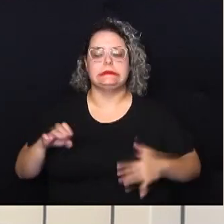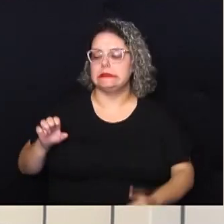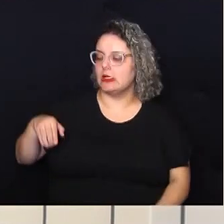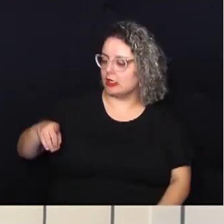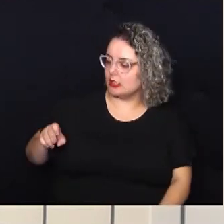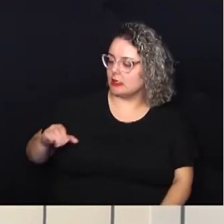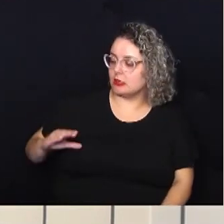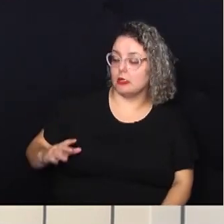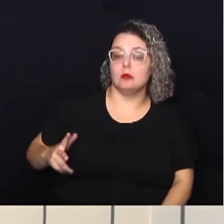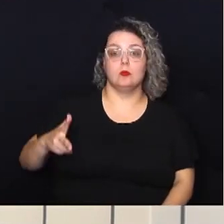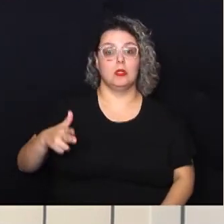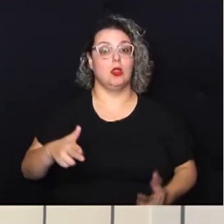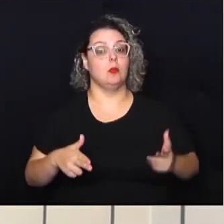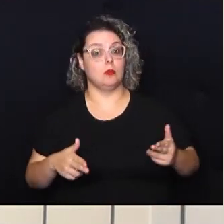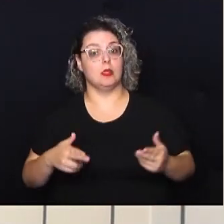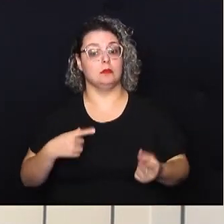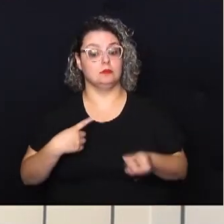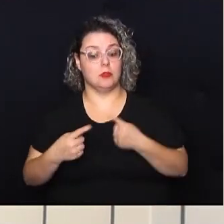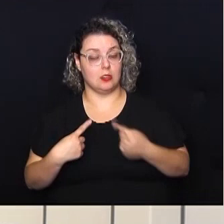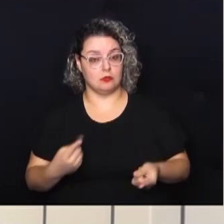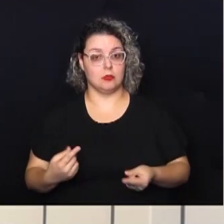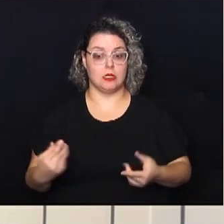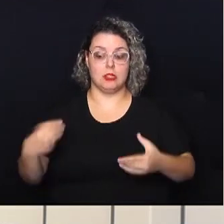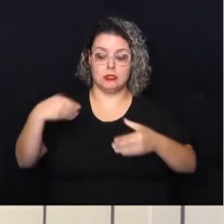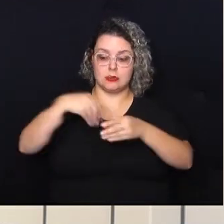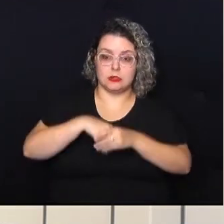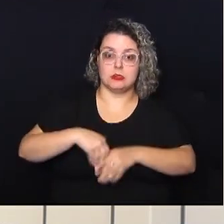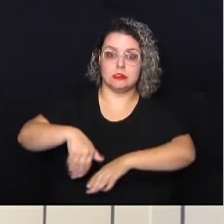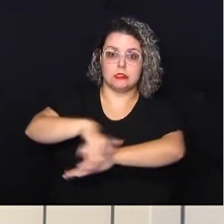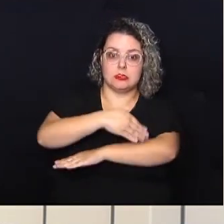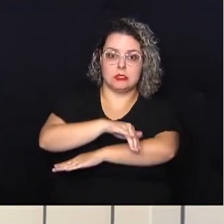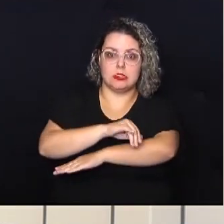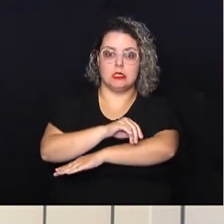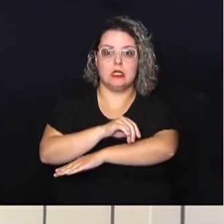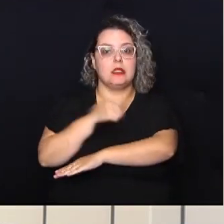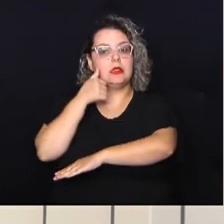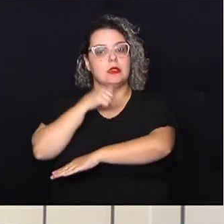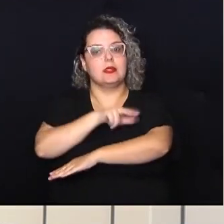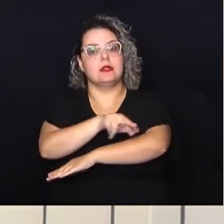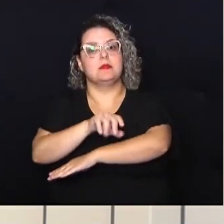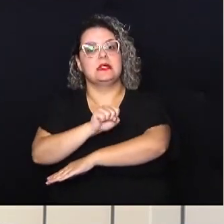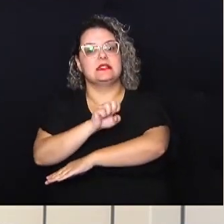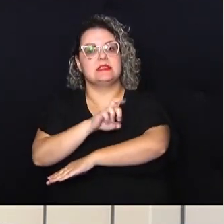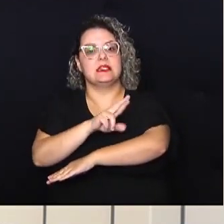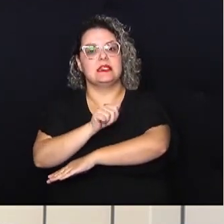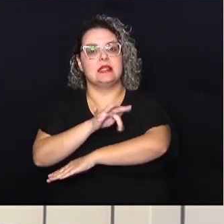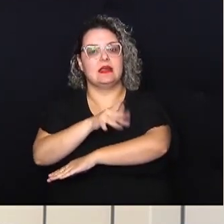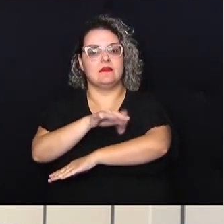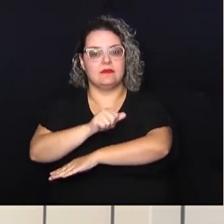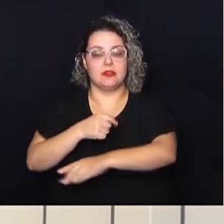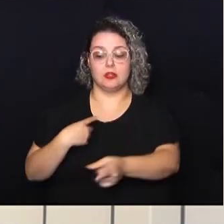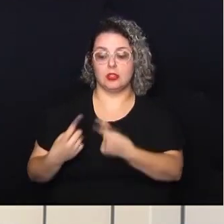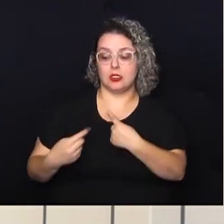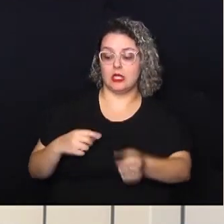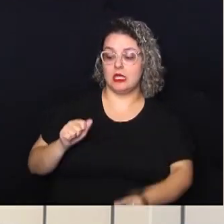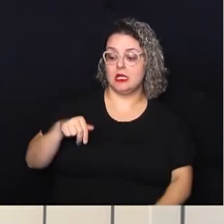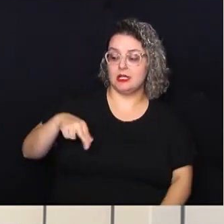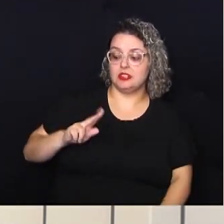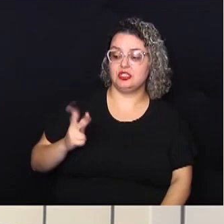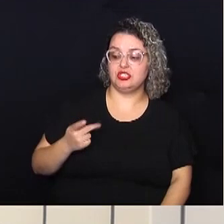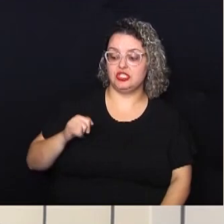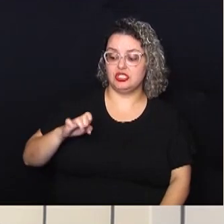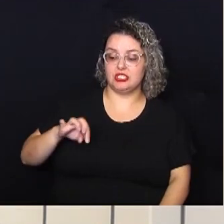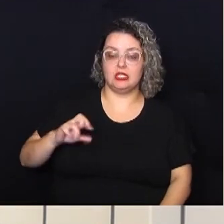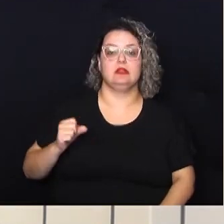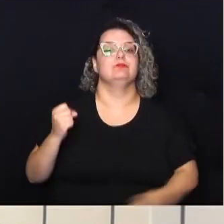de trechos das pistas internas da rua Irmã Serafina e da Avenida Anchieta para